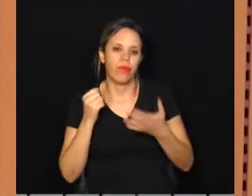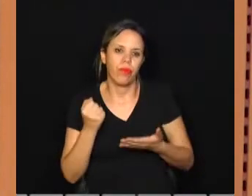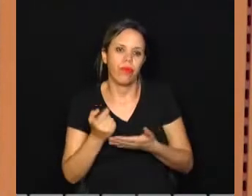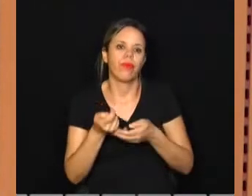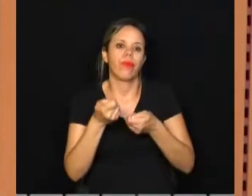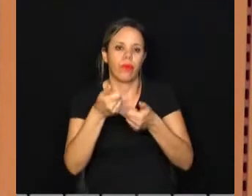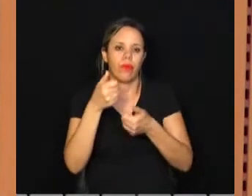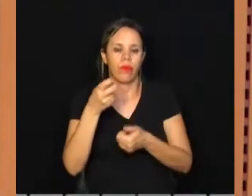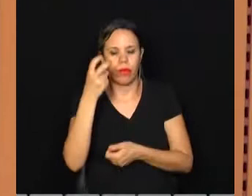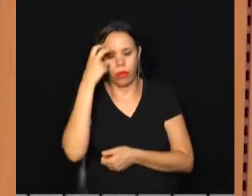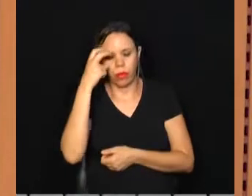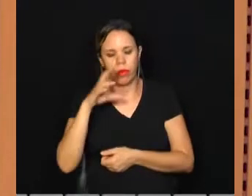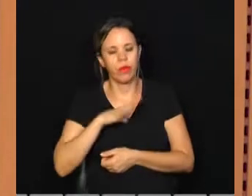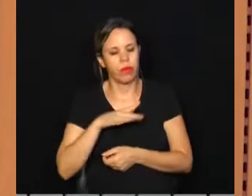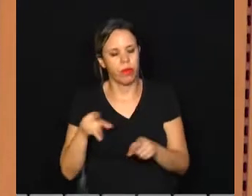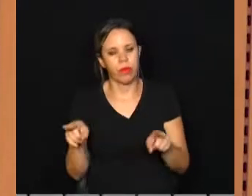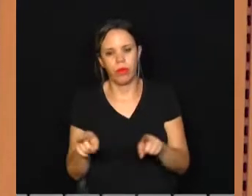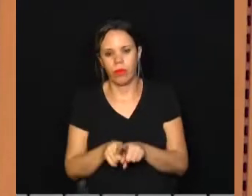cidade de Campinas,